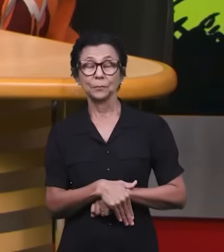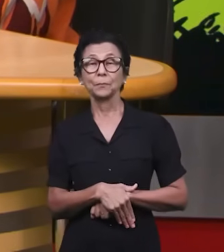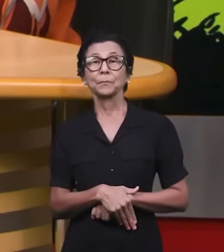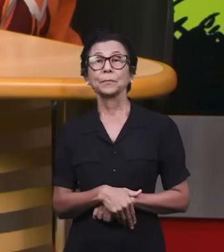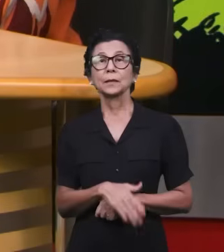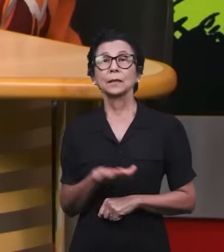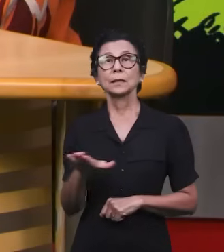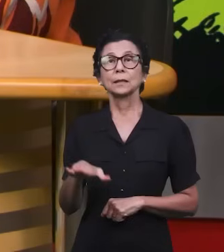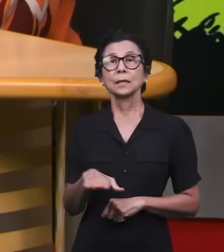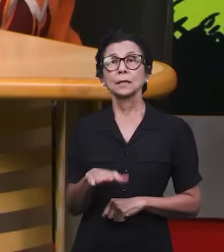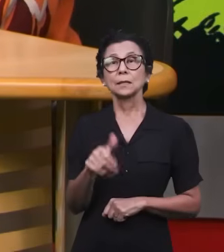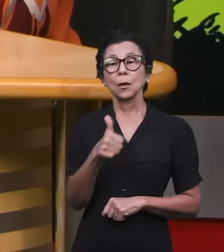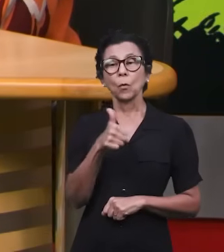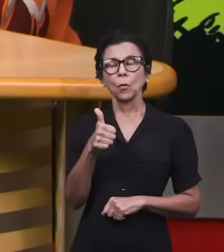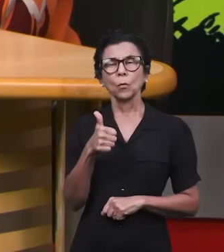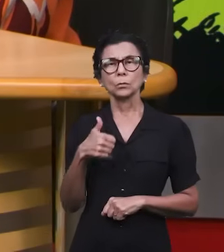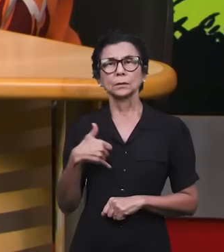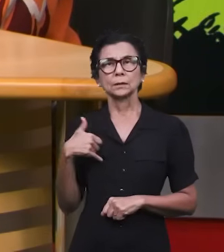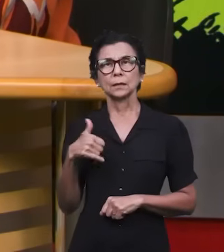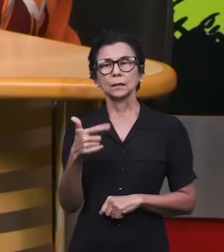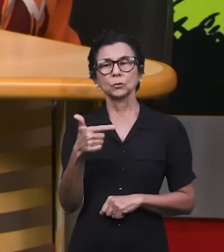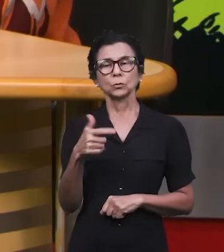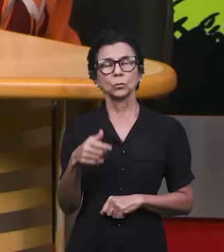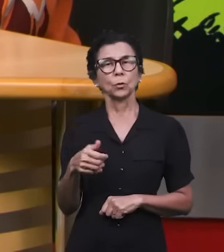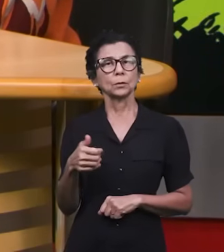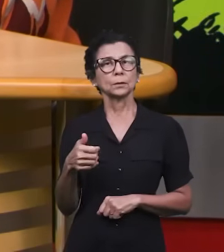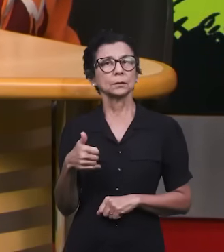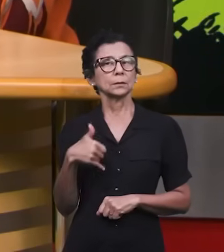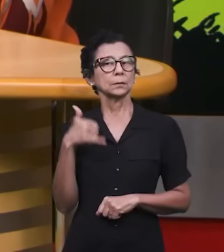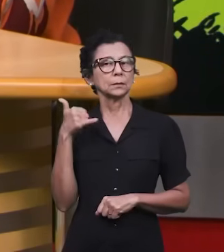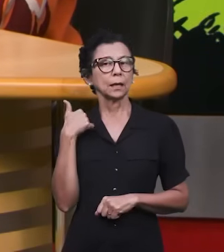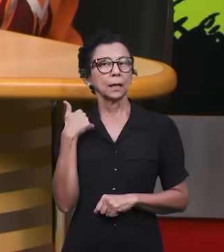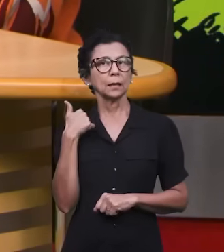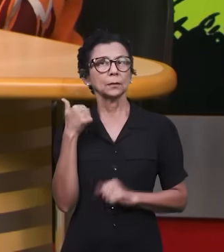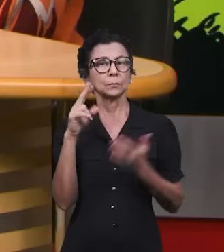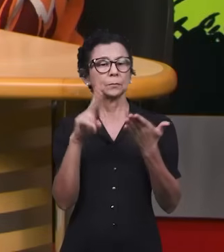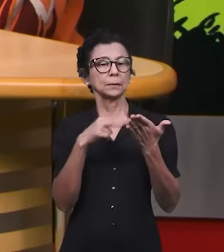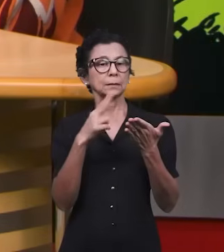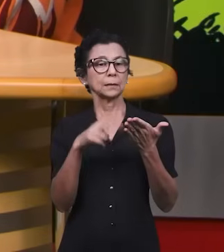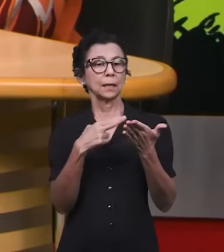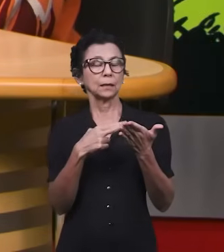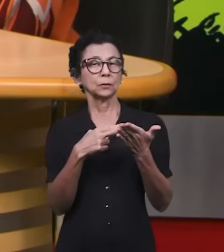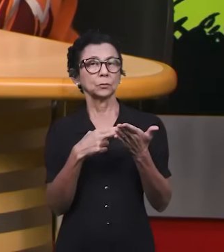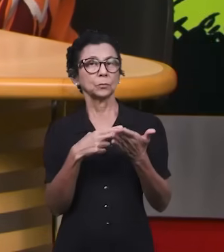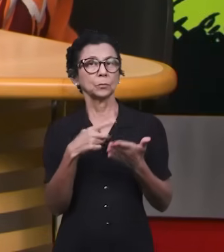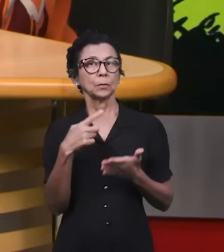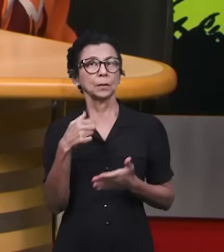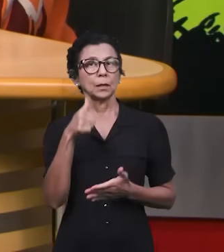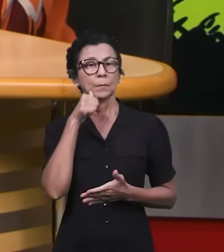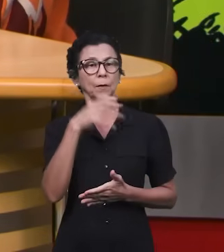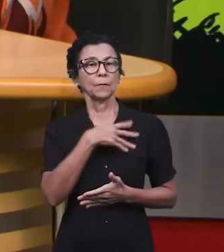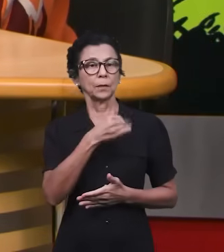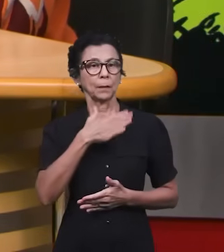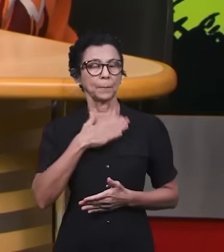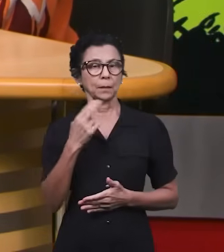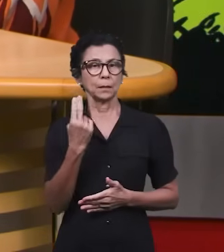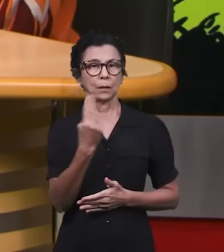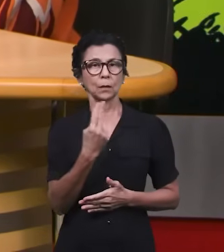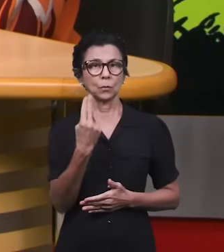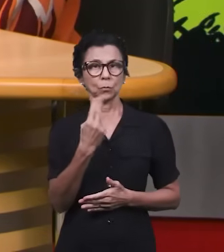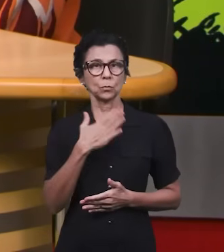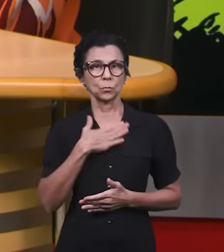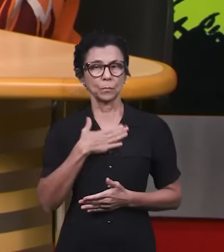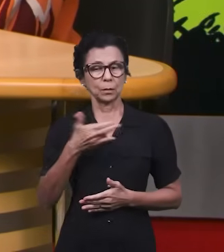idade enviando mensagens ali. E aí a gente se pergunta, né? Tá vendo como que nós pais